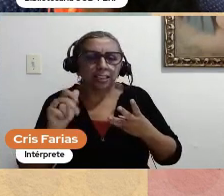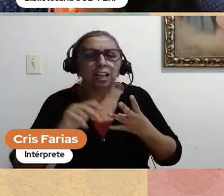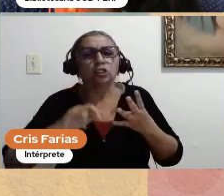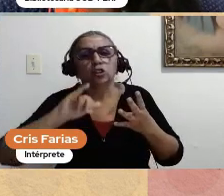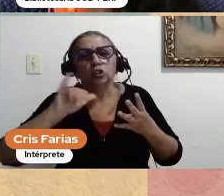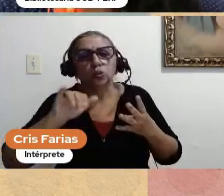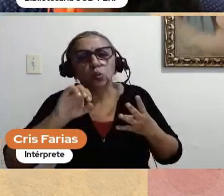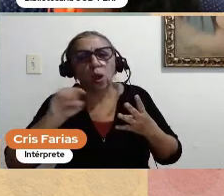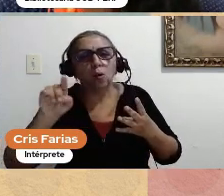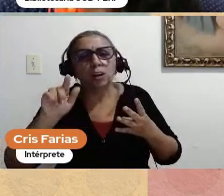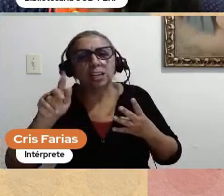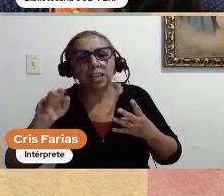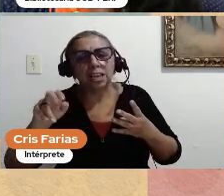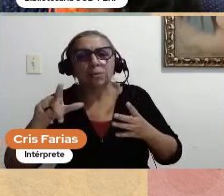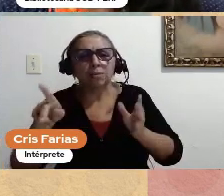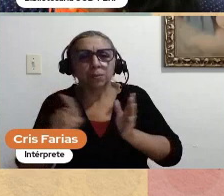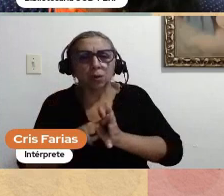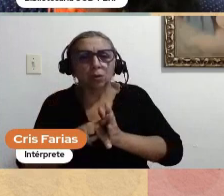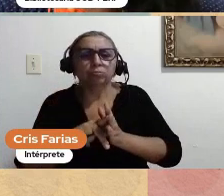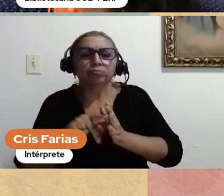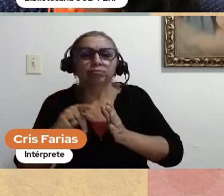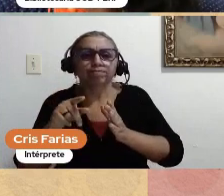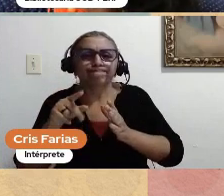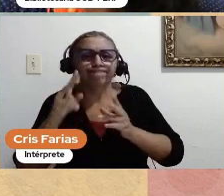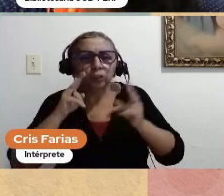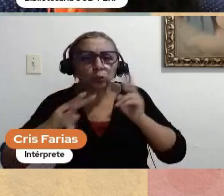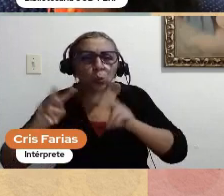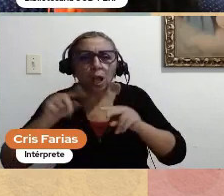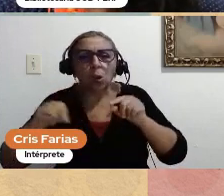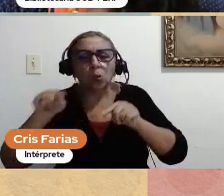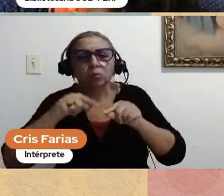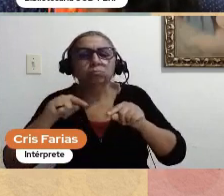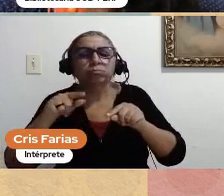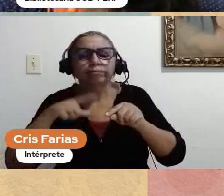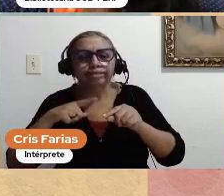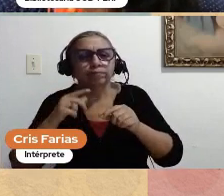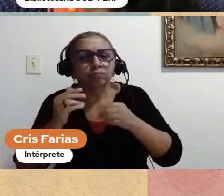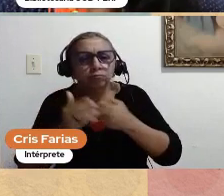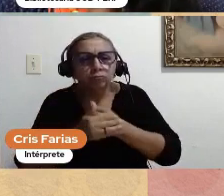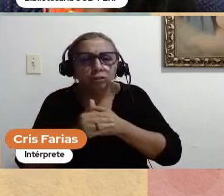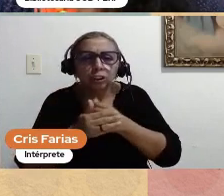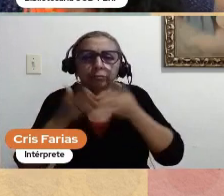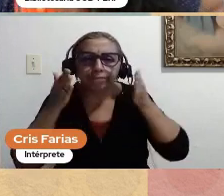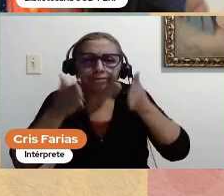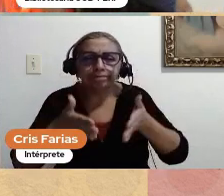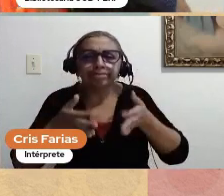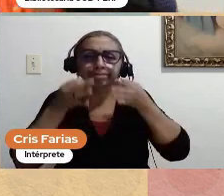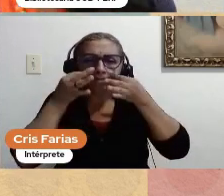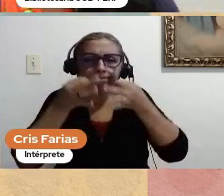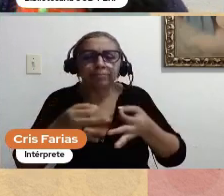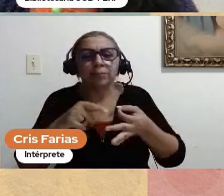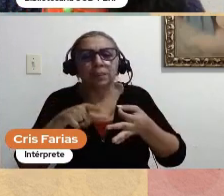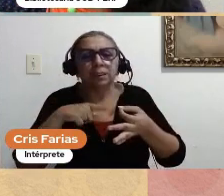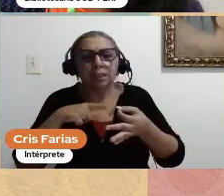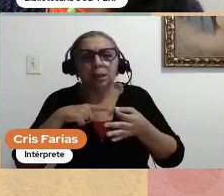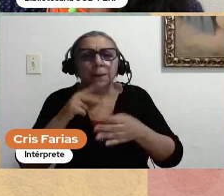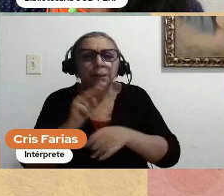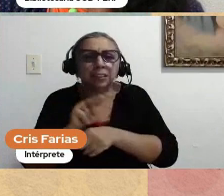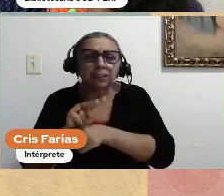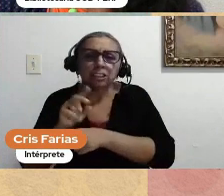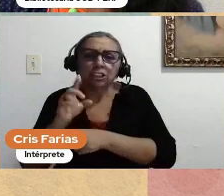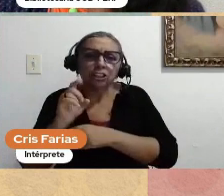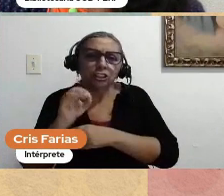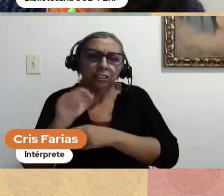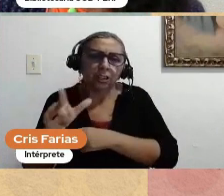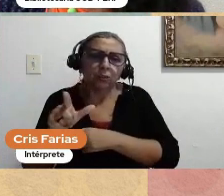do Audiovisual, e Eliane, são amigos assim, muito dedicados, muito aguerridos sobre a questão da preservação digital,